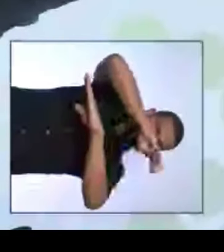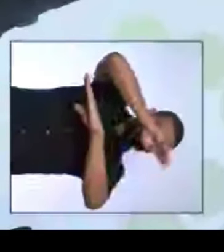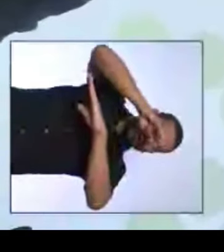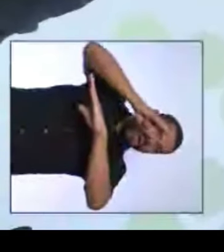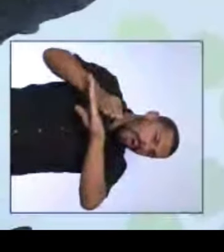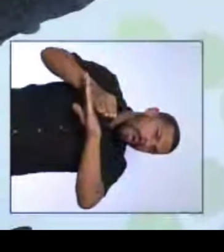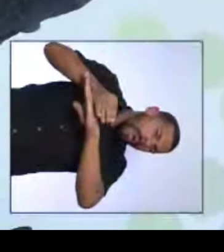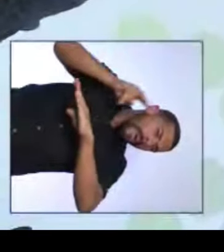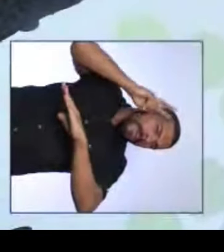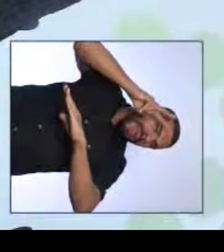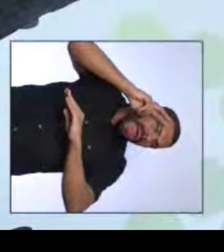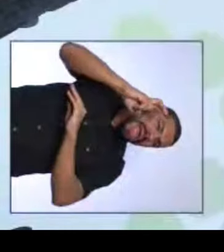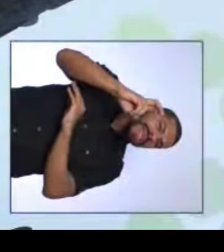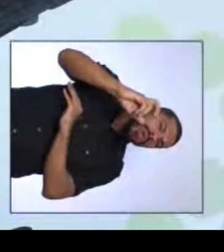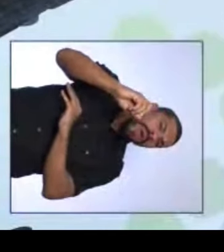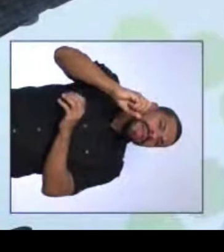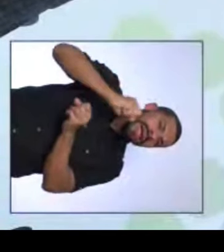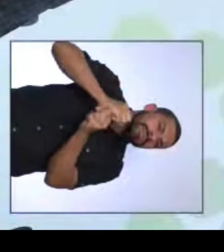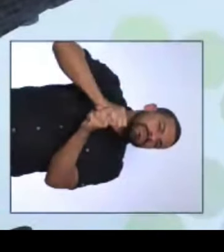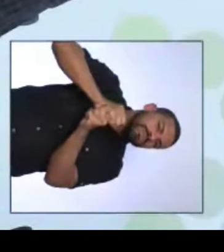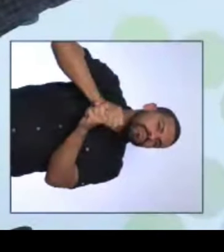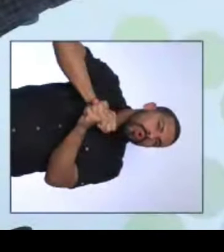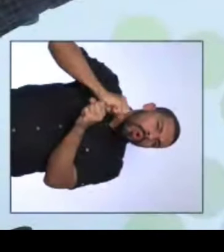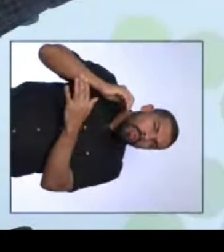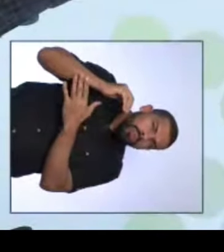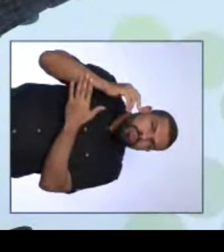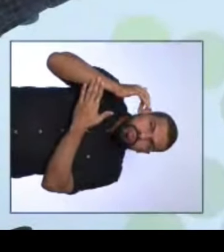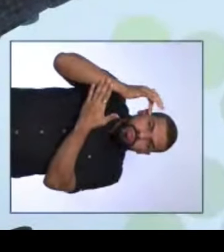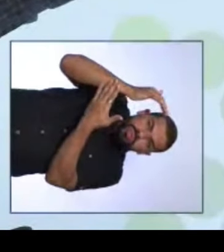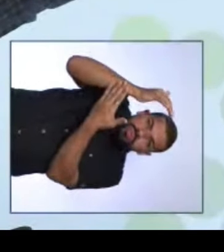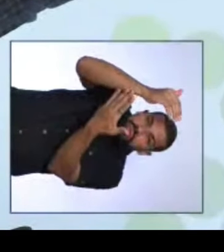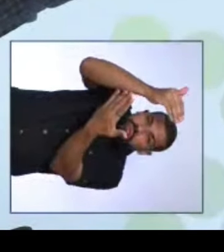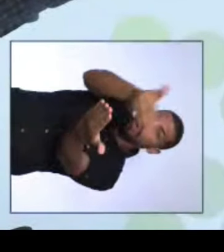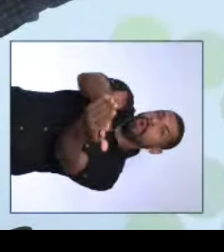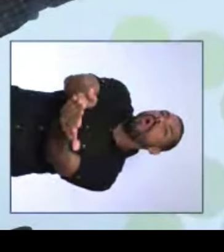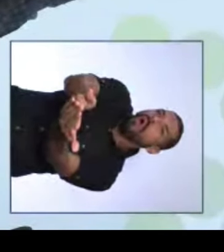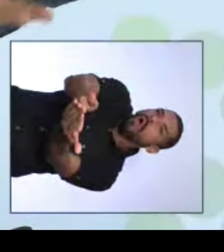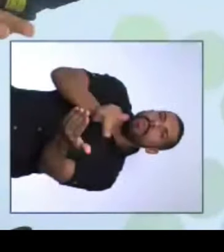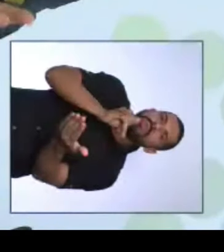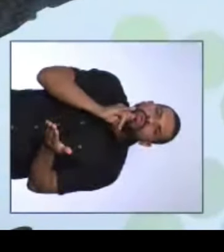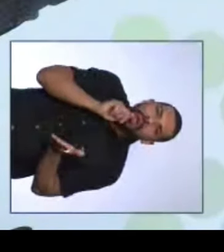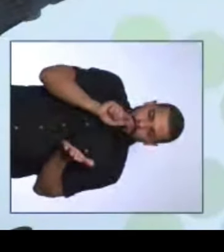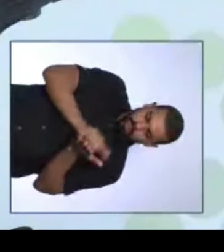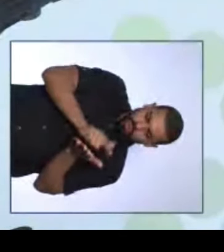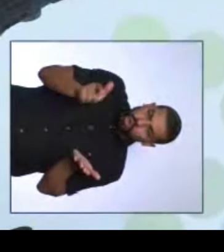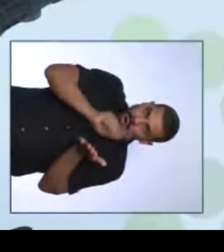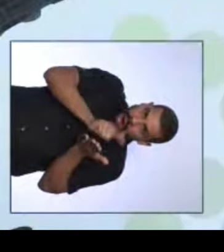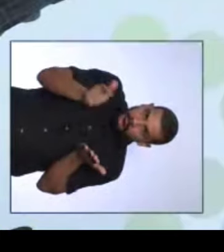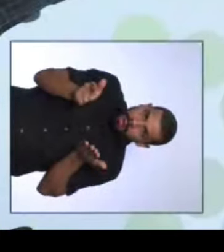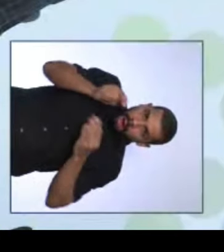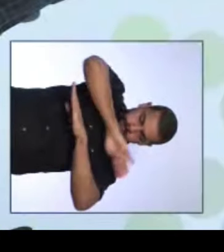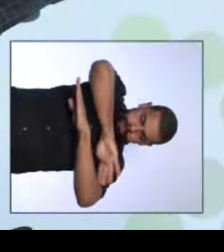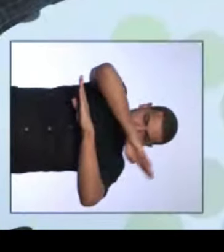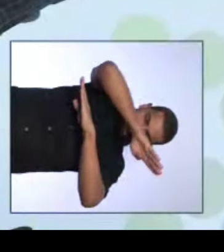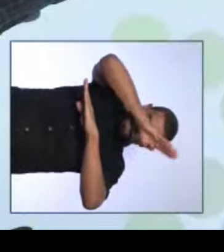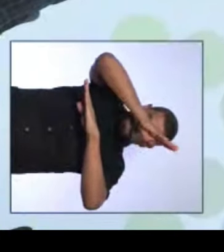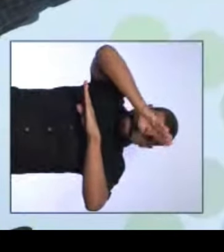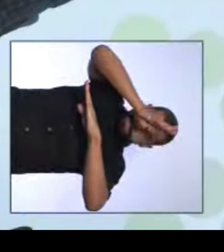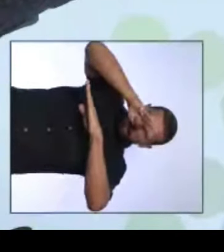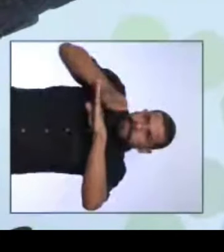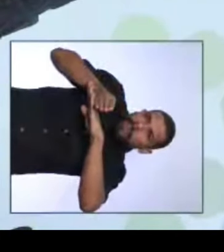a 50 anos uma notícia surja em Brumadinho, um jornal de Brumadinho divulgue